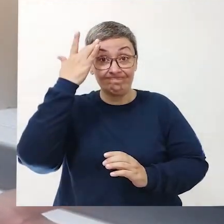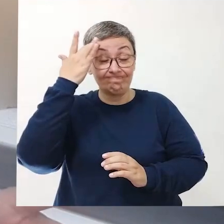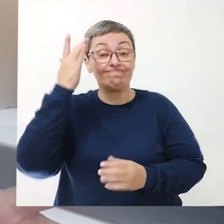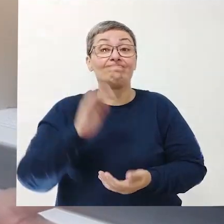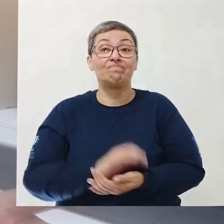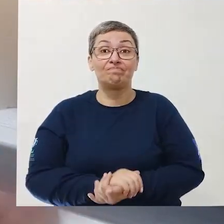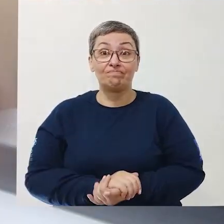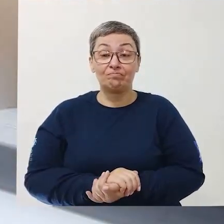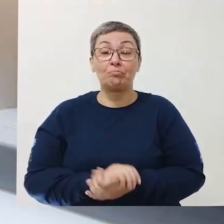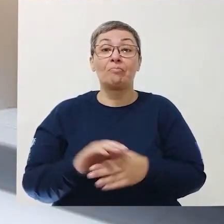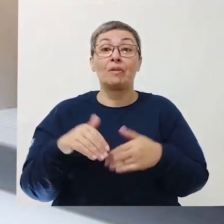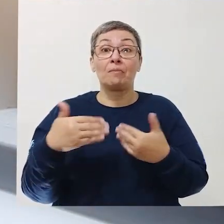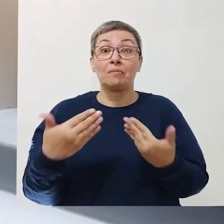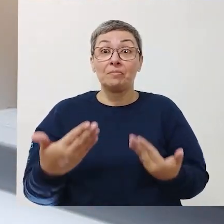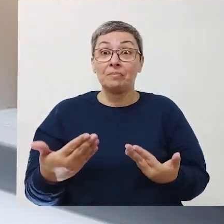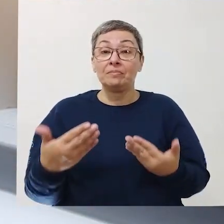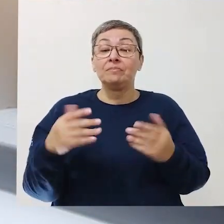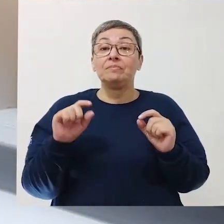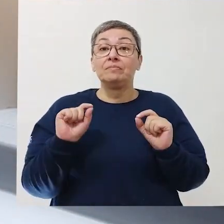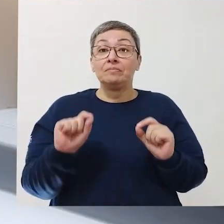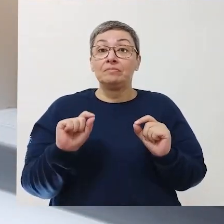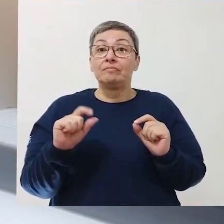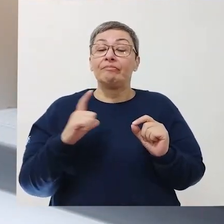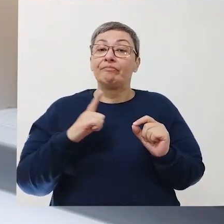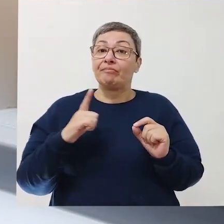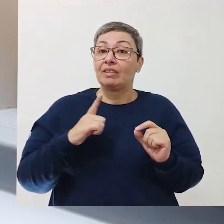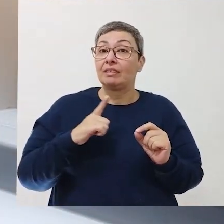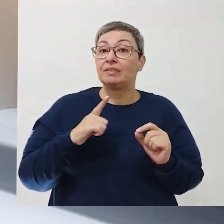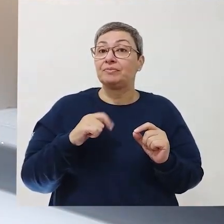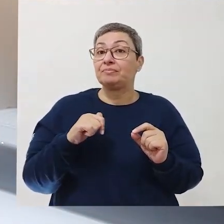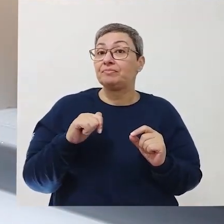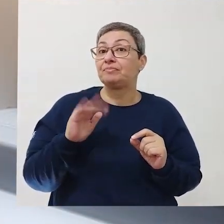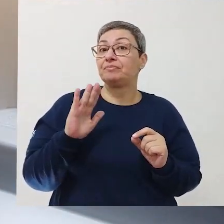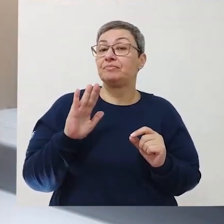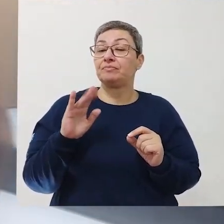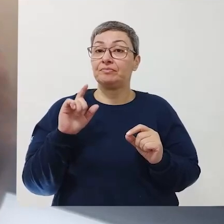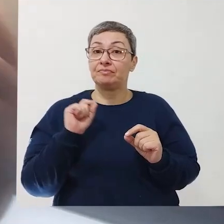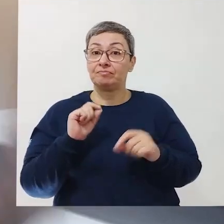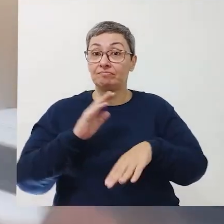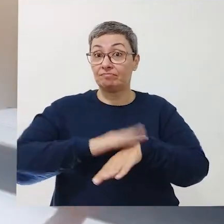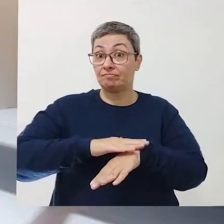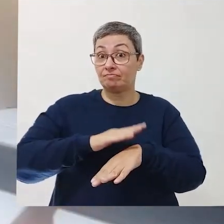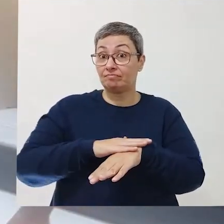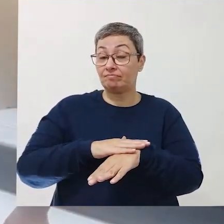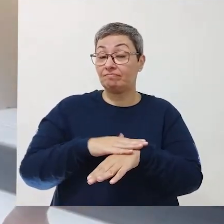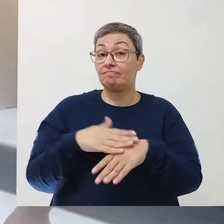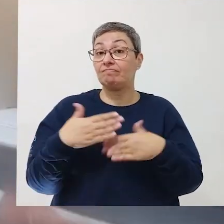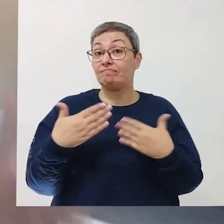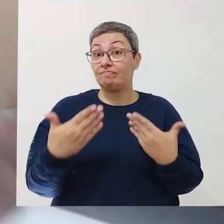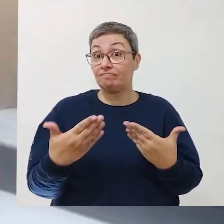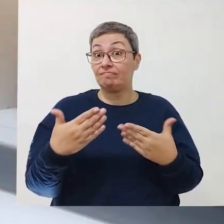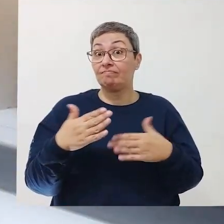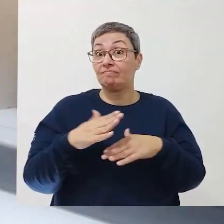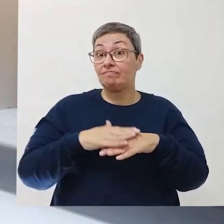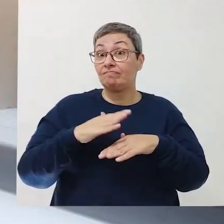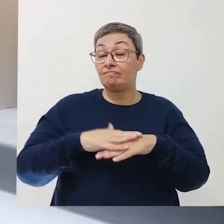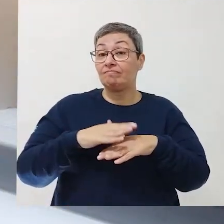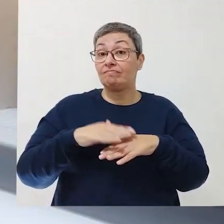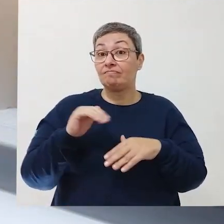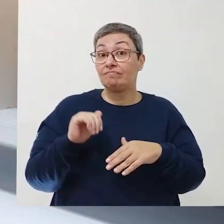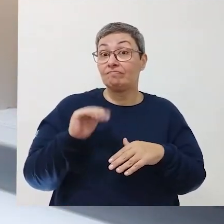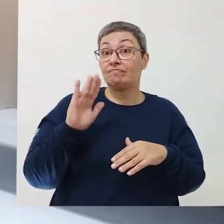trouxeram inúmeras vantagens, né? Porém, o acesso desenfreado e a